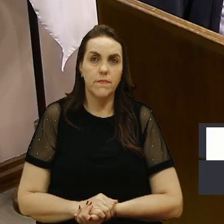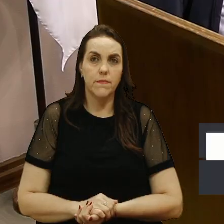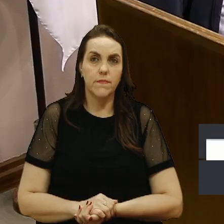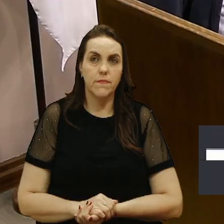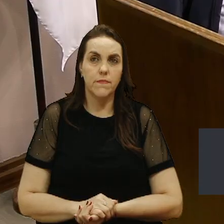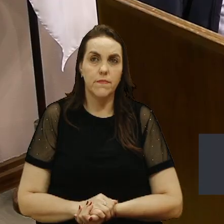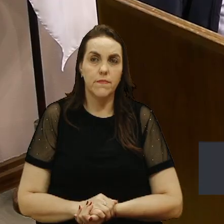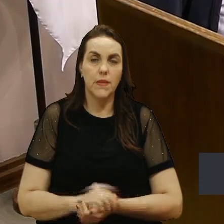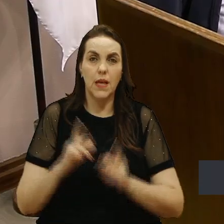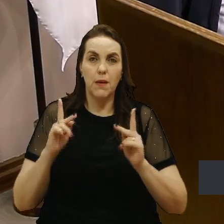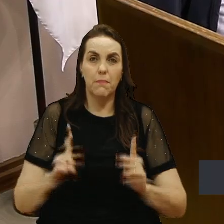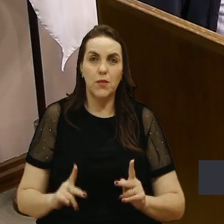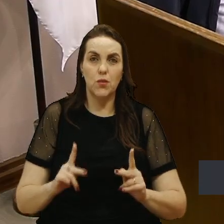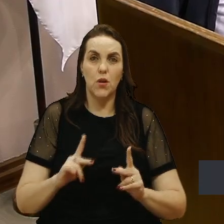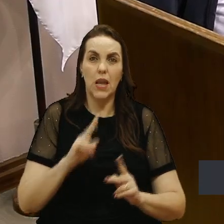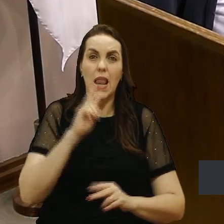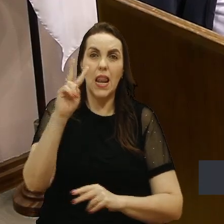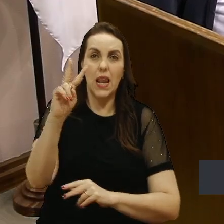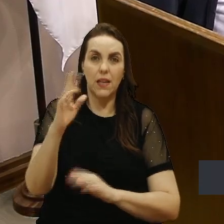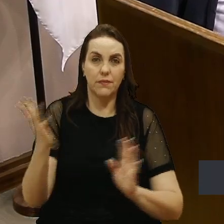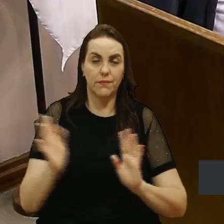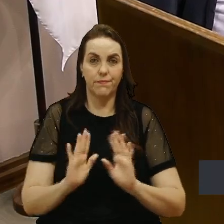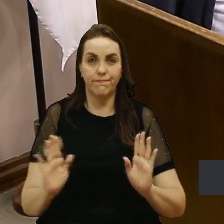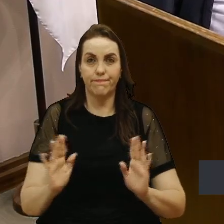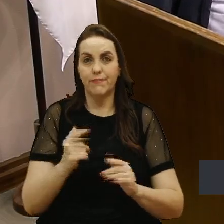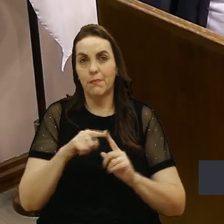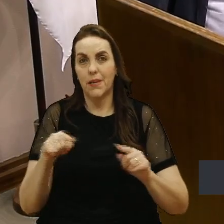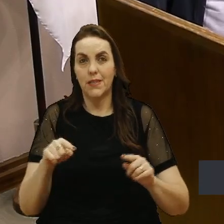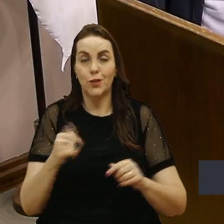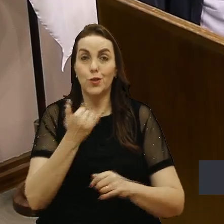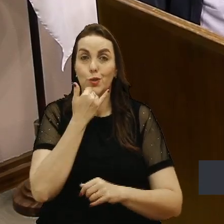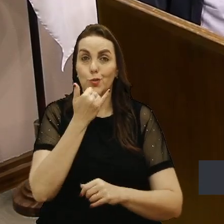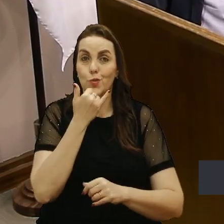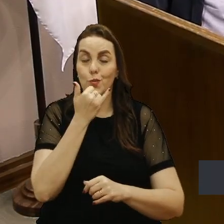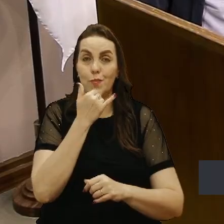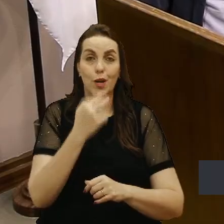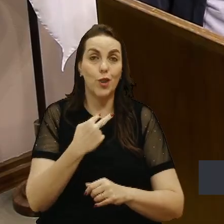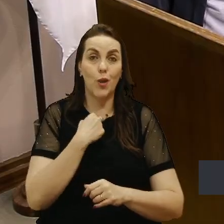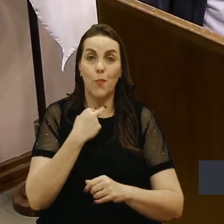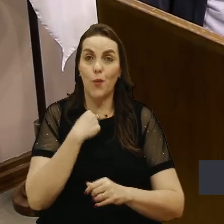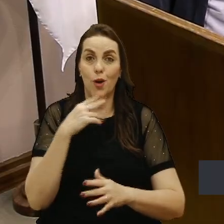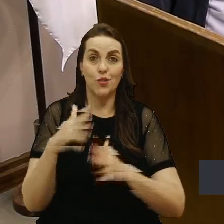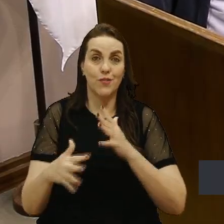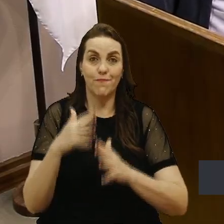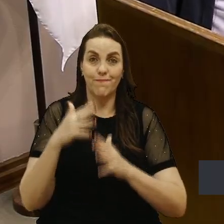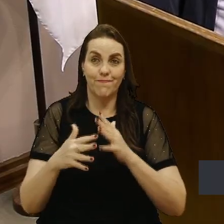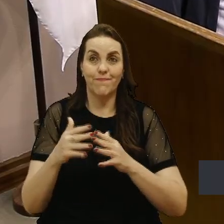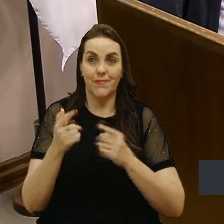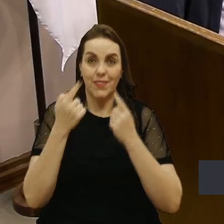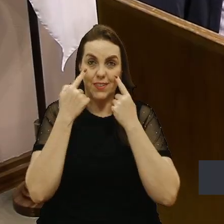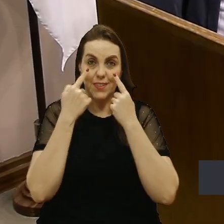Pessoal, a gente não pode interagir com o plenário, peço desculpas, mas a gente já enxerga a manifestação daqui.